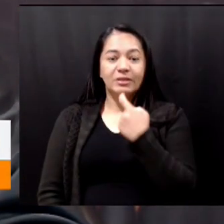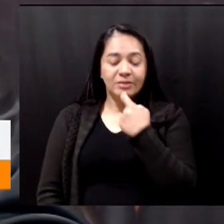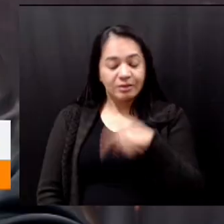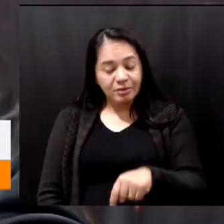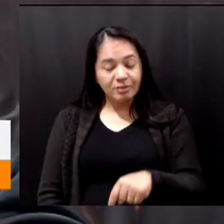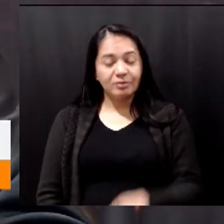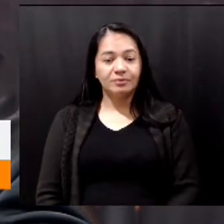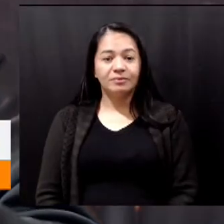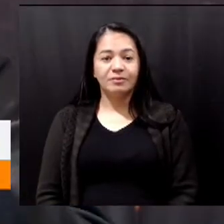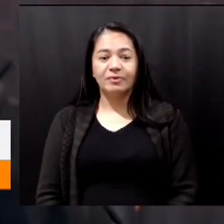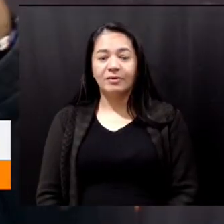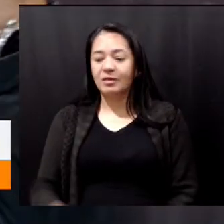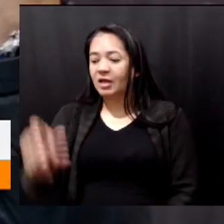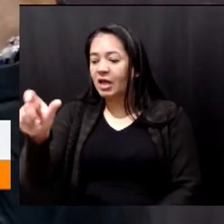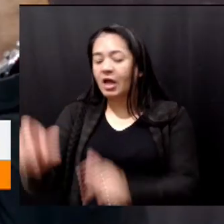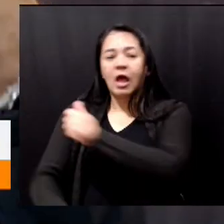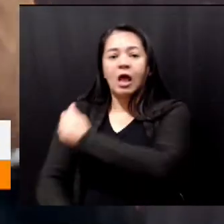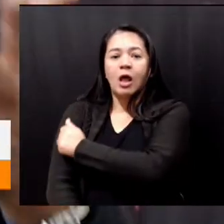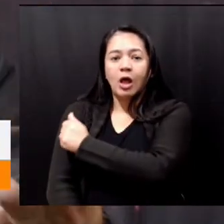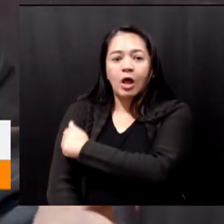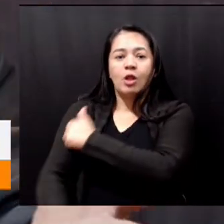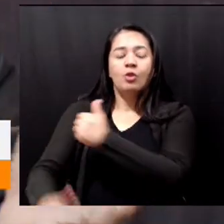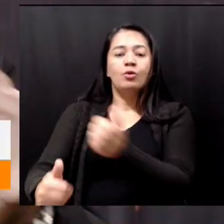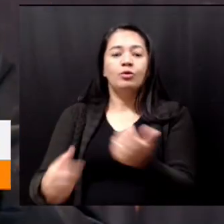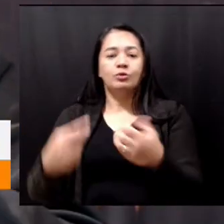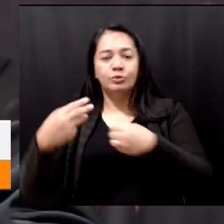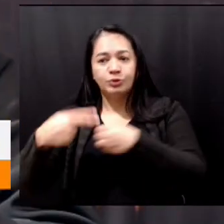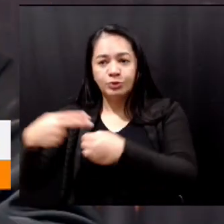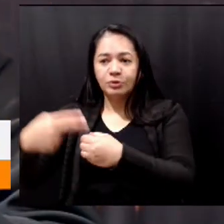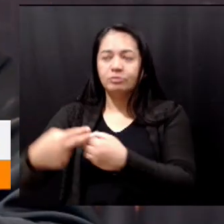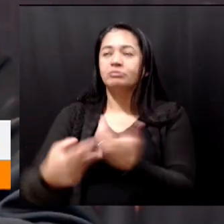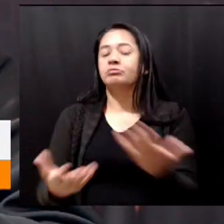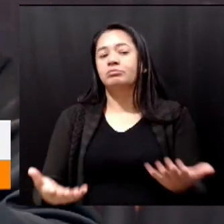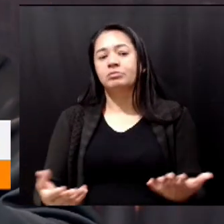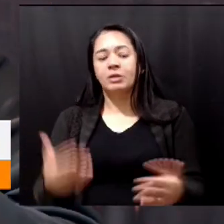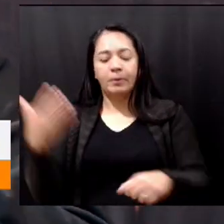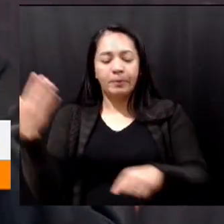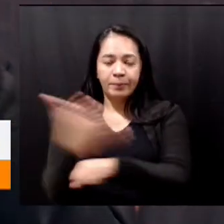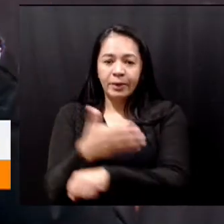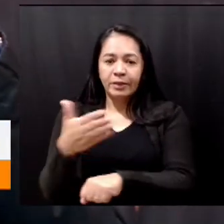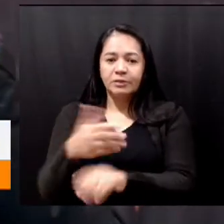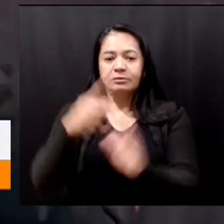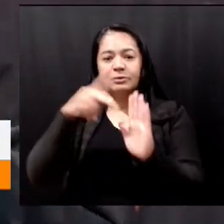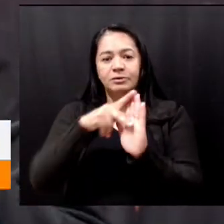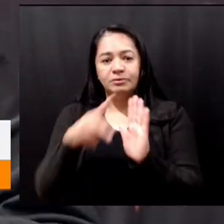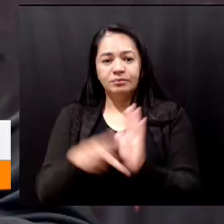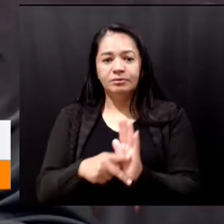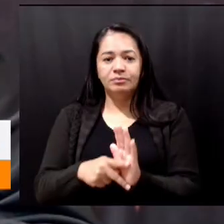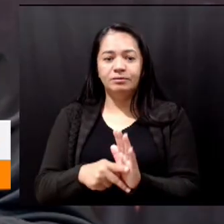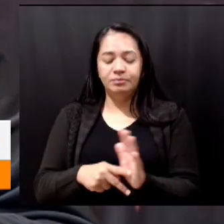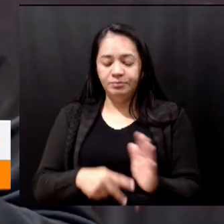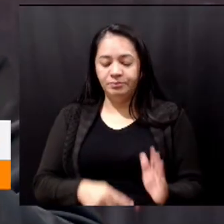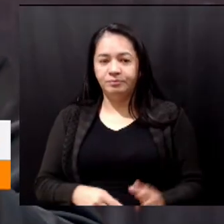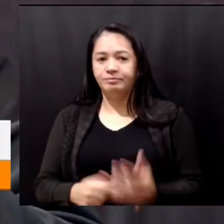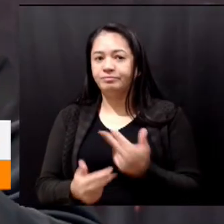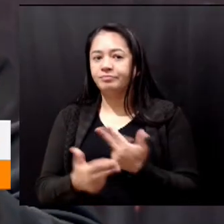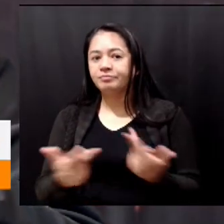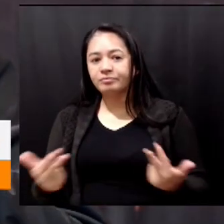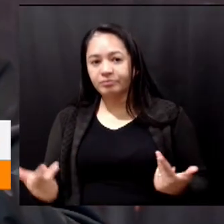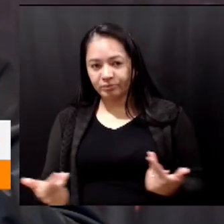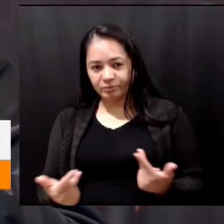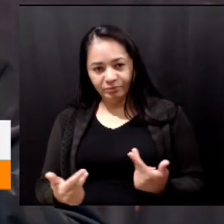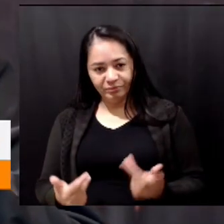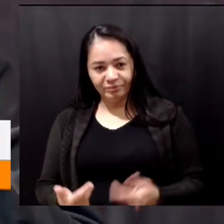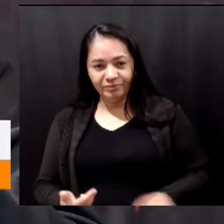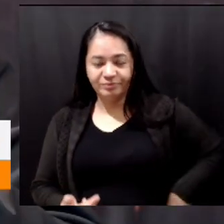Unicamp, ex-diretores da Campinas Tech, que participaram dos programas de hackathon lá do Tempo do Onça, né? Então, enfim,